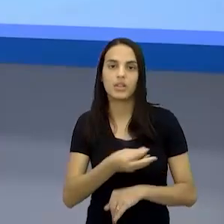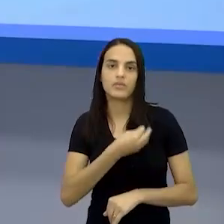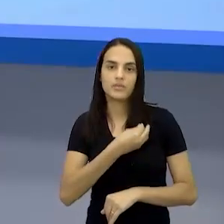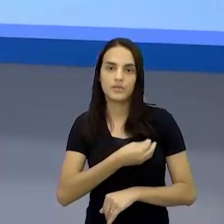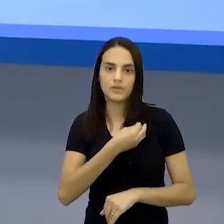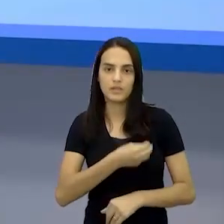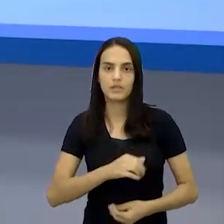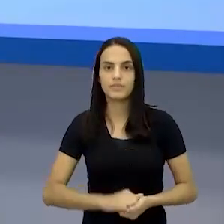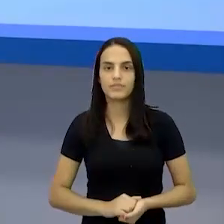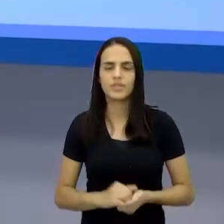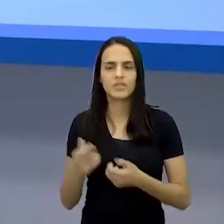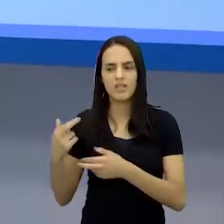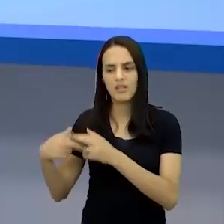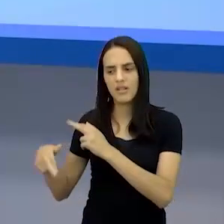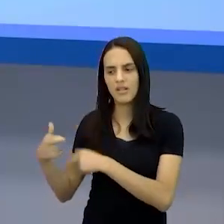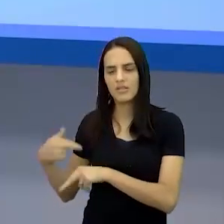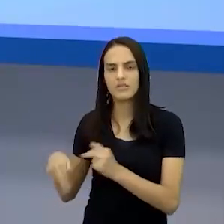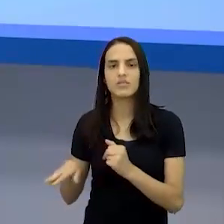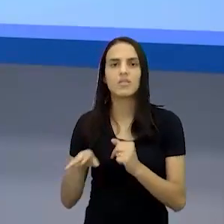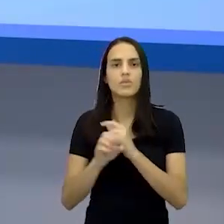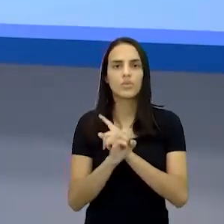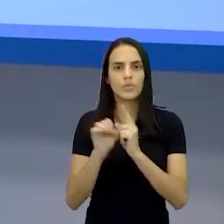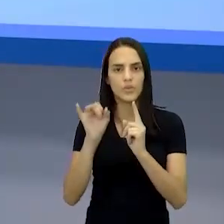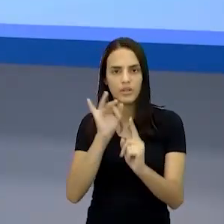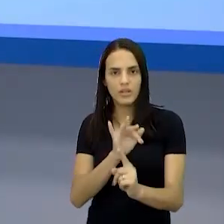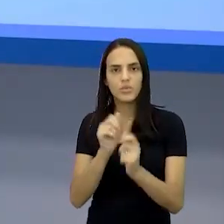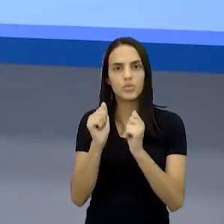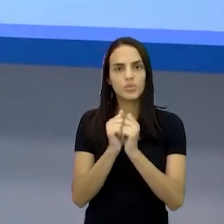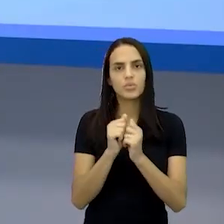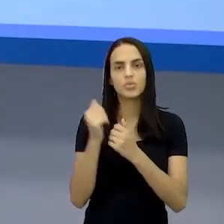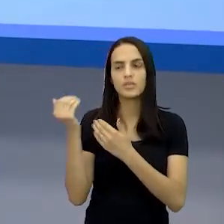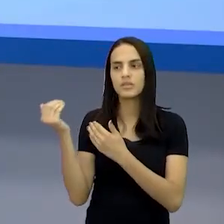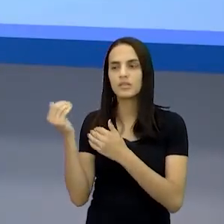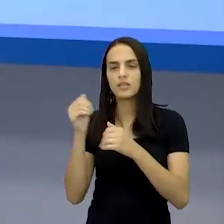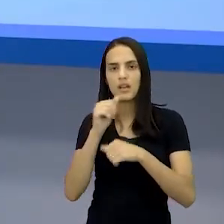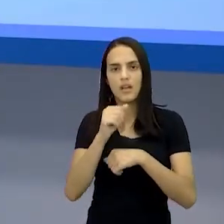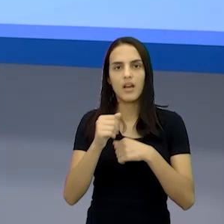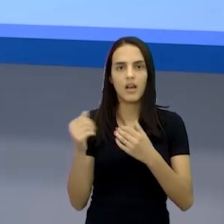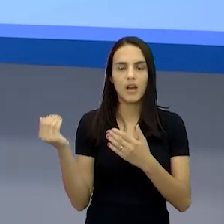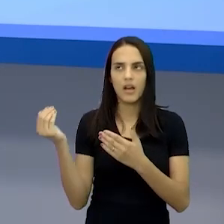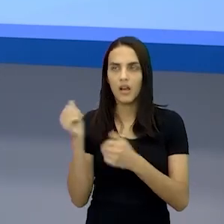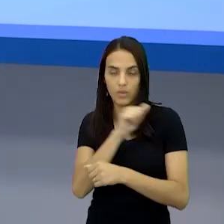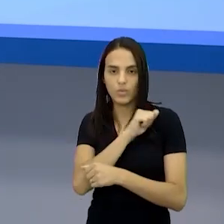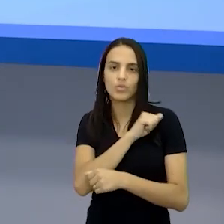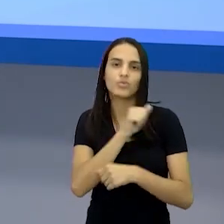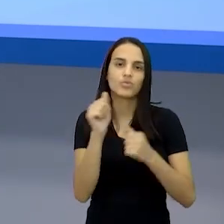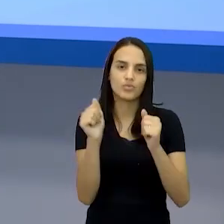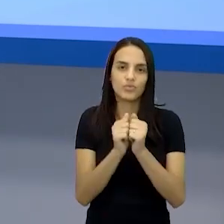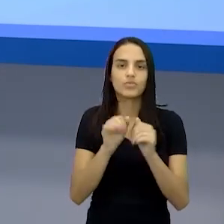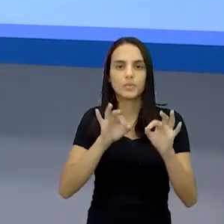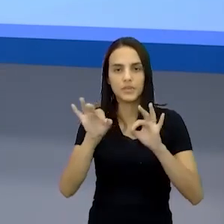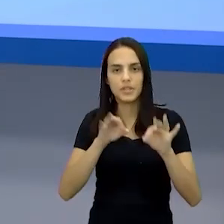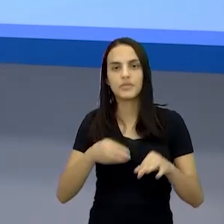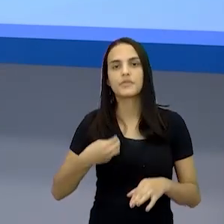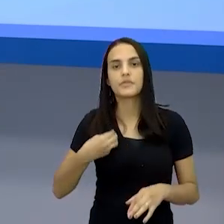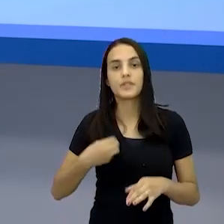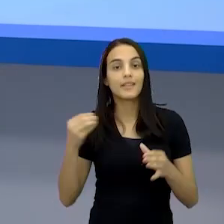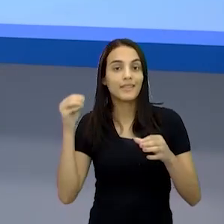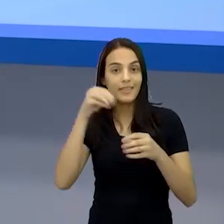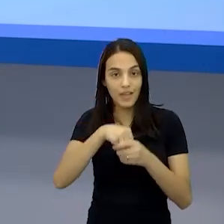vida. Então, essa relação do protagonismo dos alunos com esse seu projeto de vida dentro desse